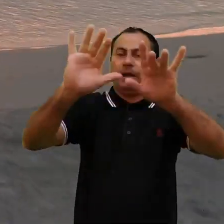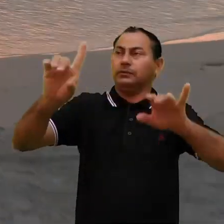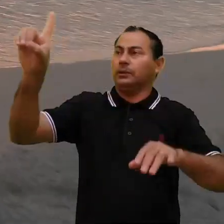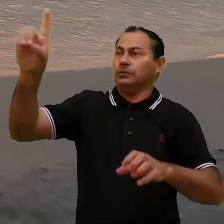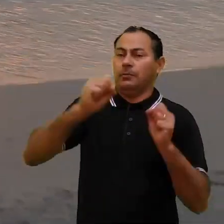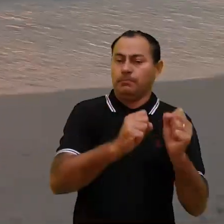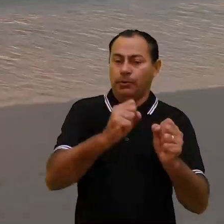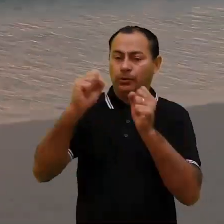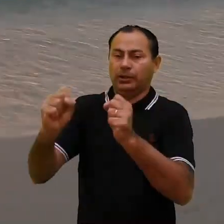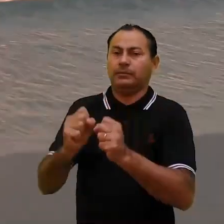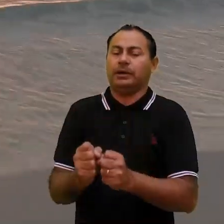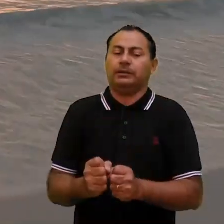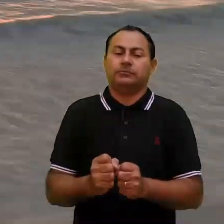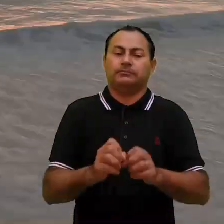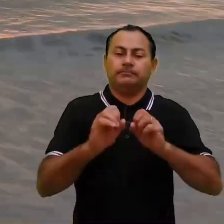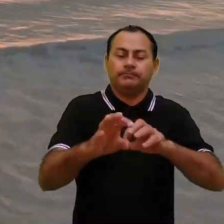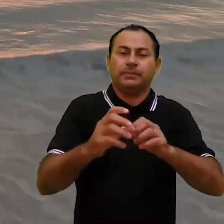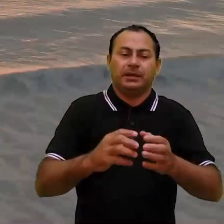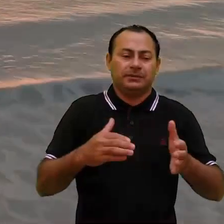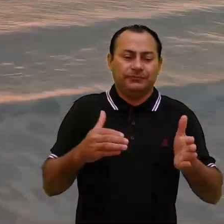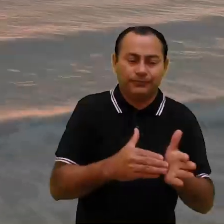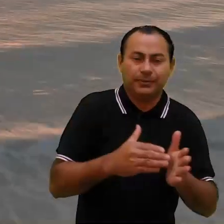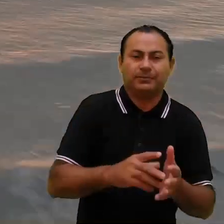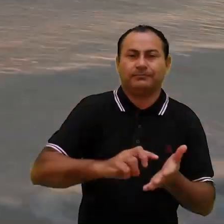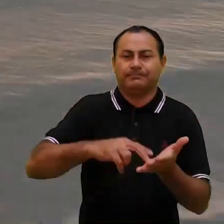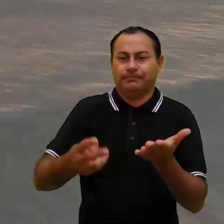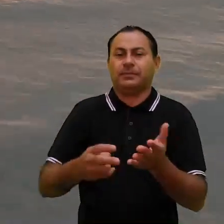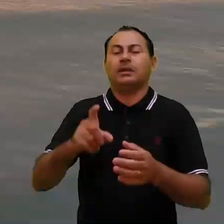é poderoso para nos impedir de cair,